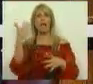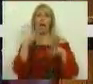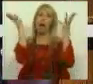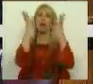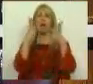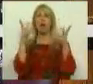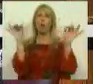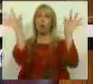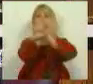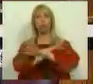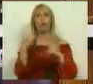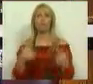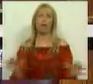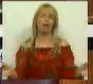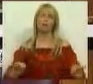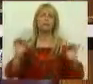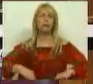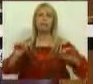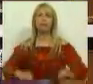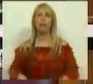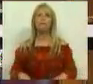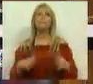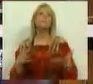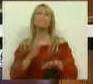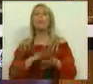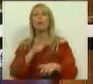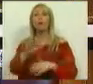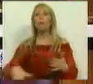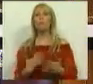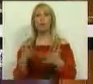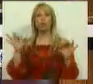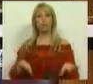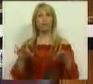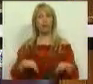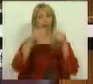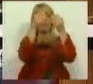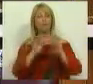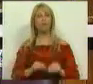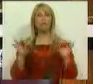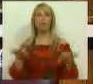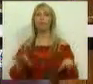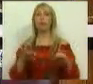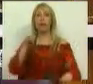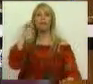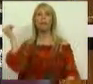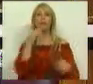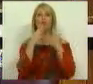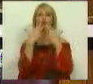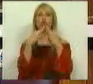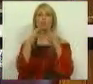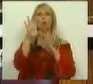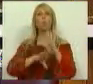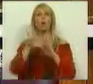questões que trouxe aqui no que concerne à proposta final, à versão final da revisão da estrutura